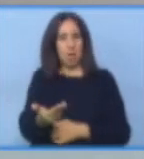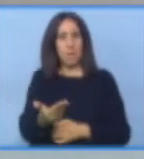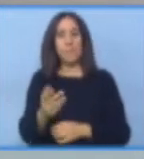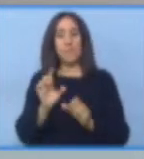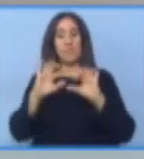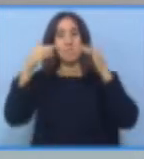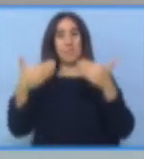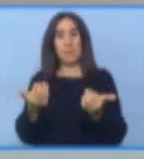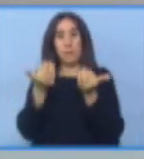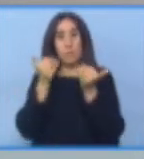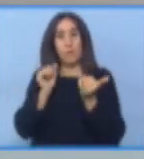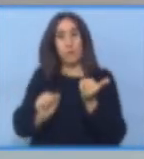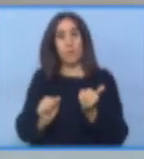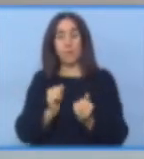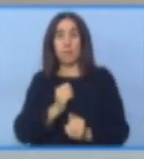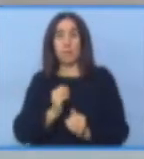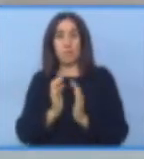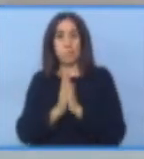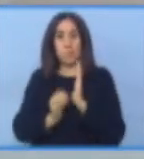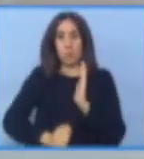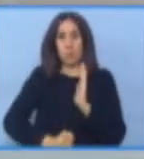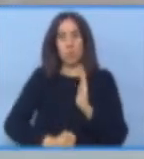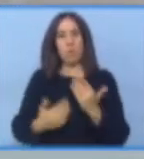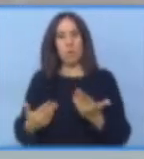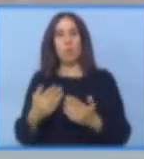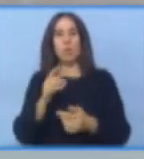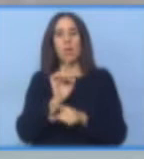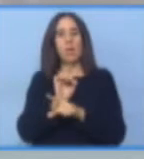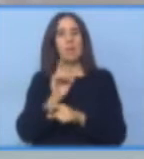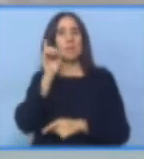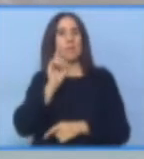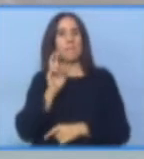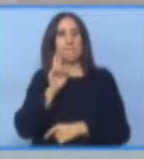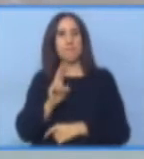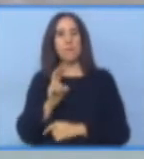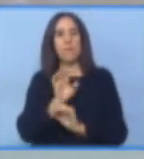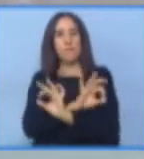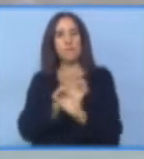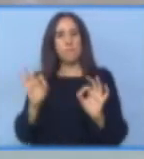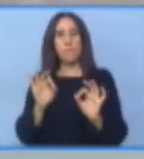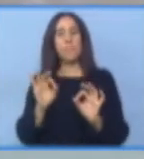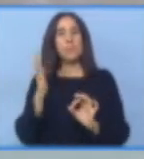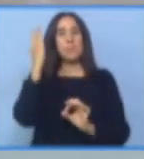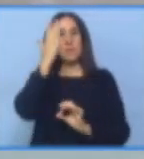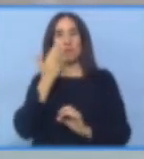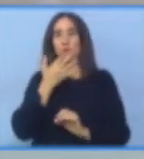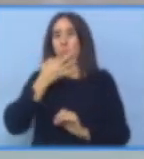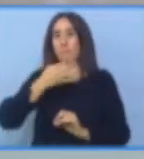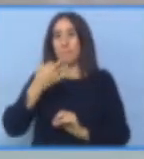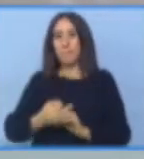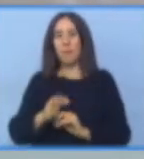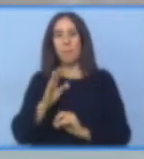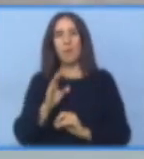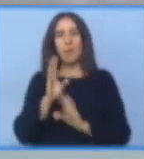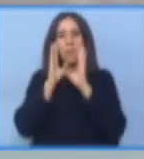agência.eclesia.pt, é o portal informativo da Igreja Católica. Agora olhamos este dia, a solenidade de todos os santos, mas com